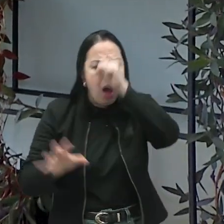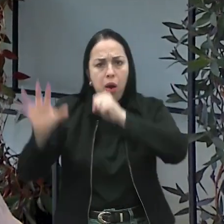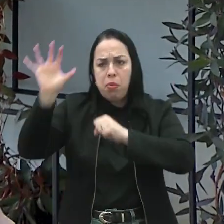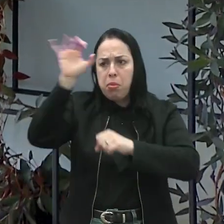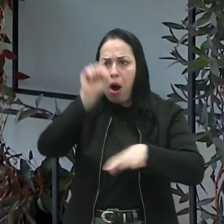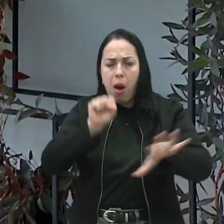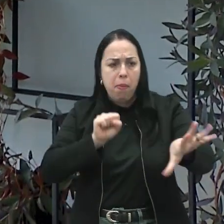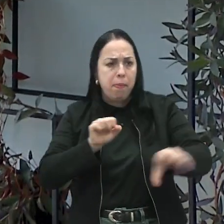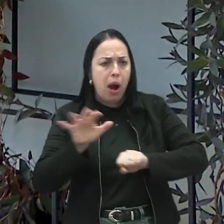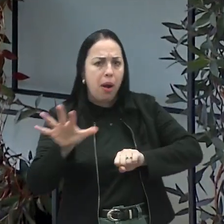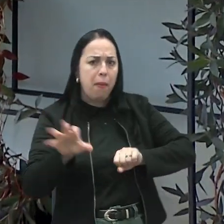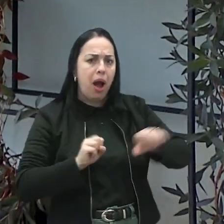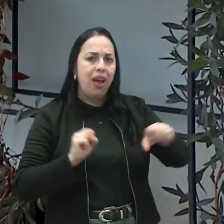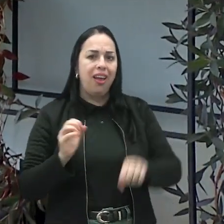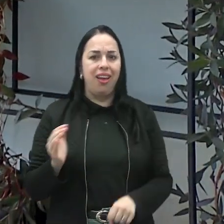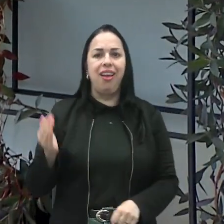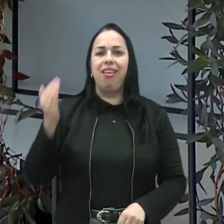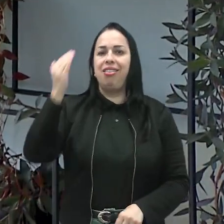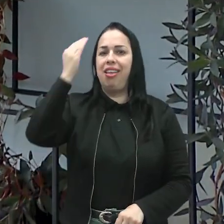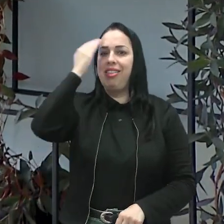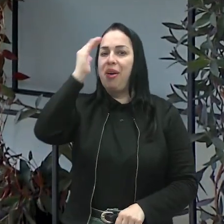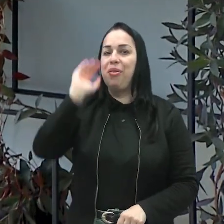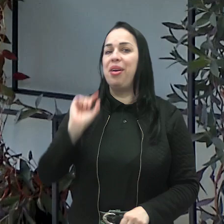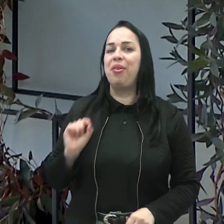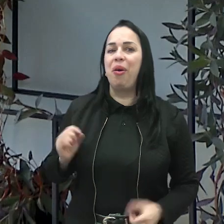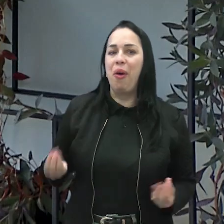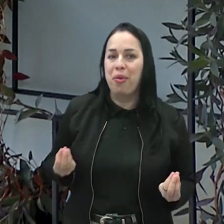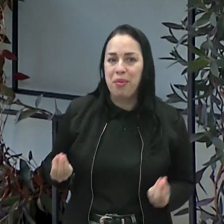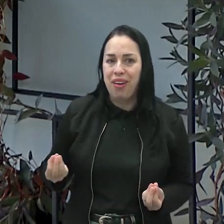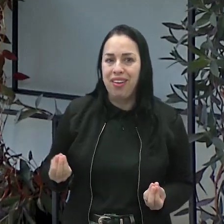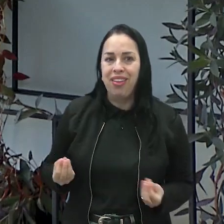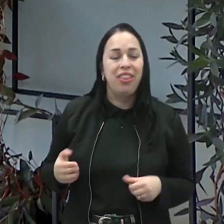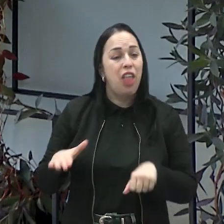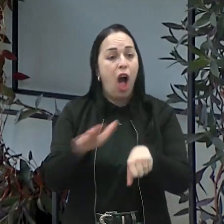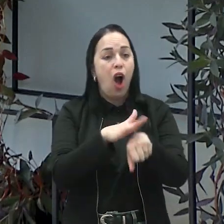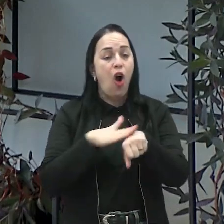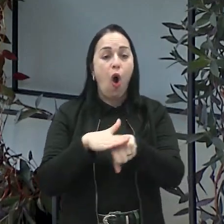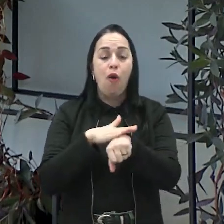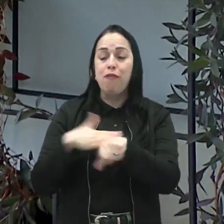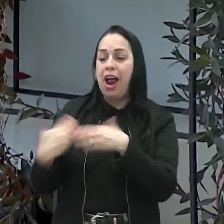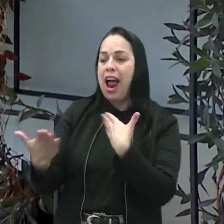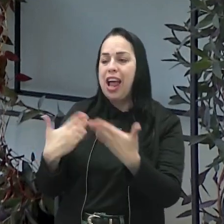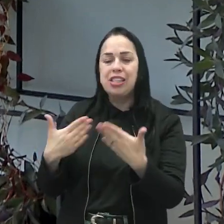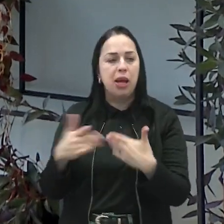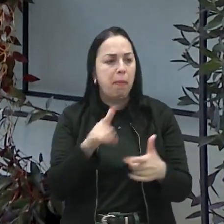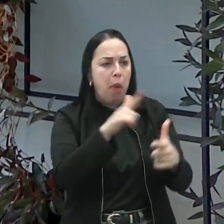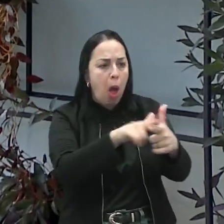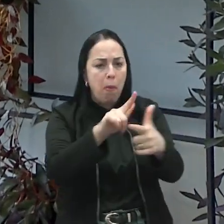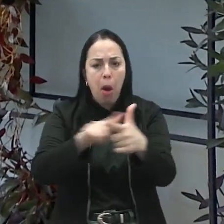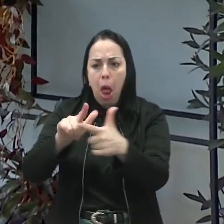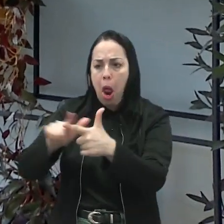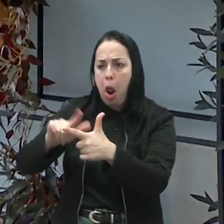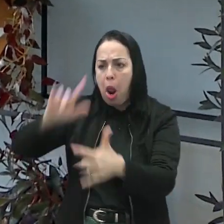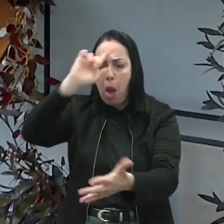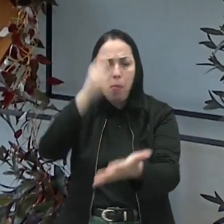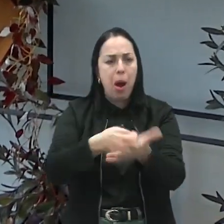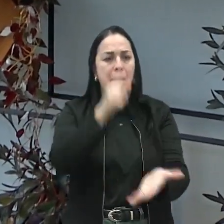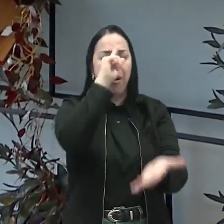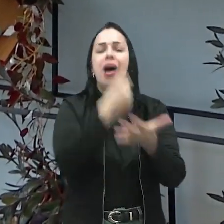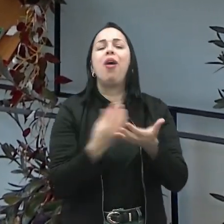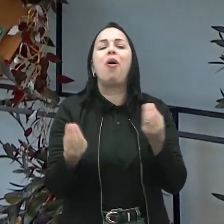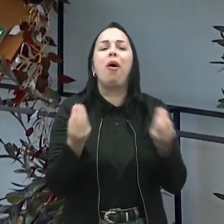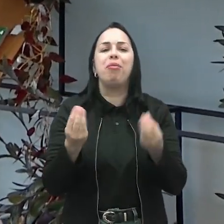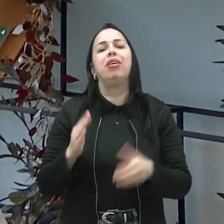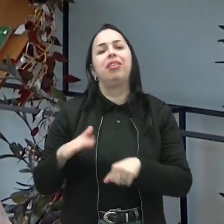cultura, ele muito entendeu que as coisas se resolvem mesmo no diálogo,